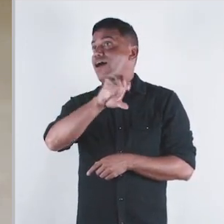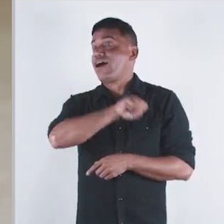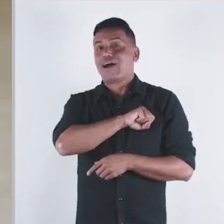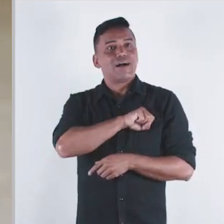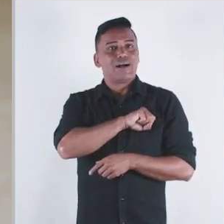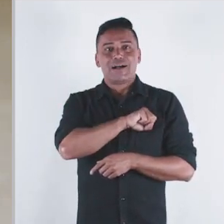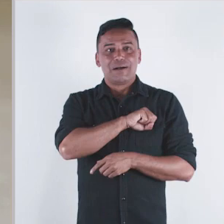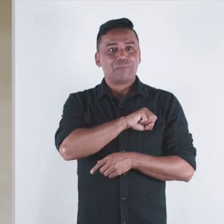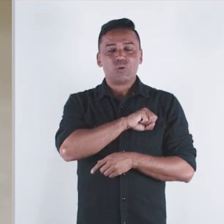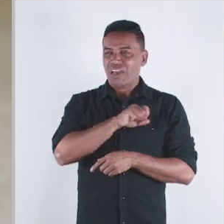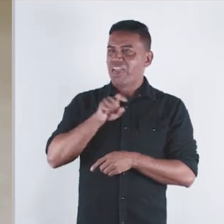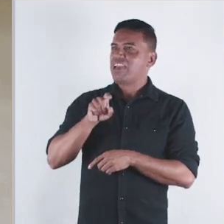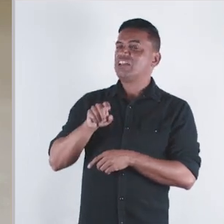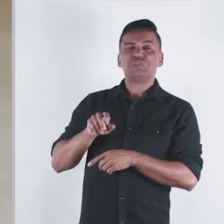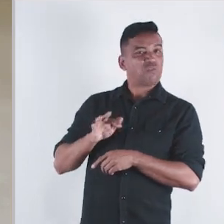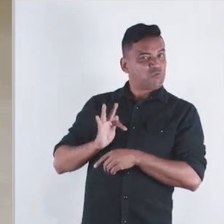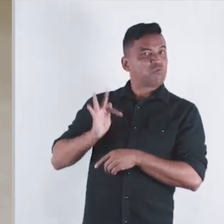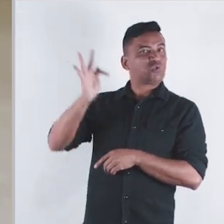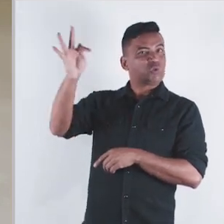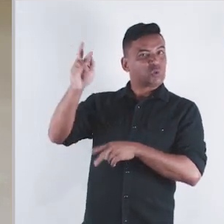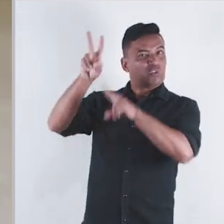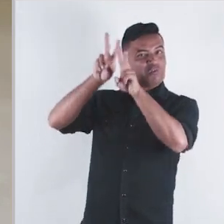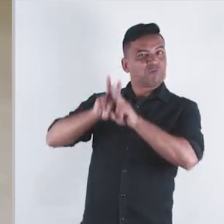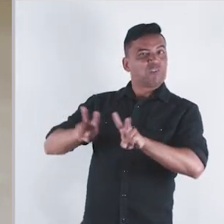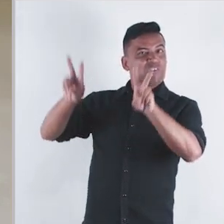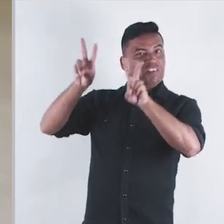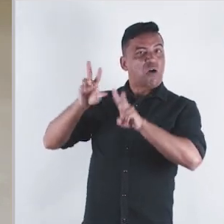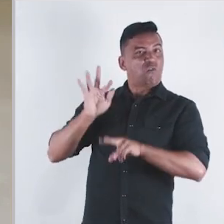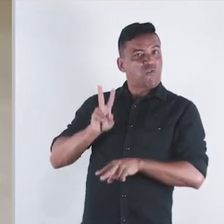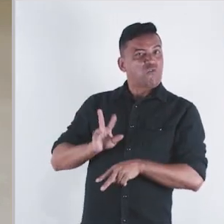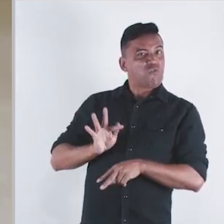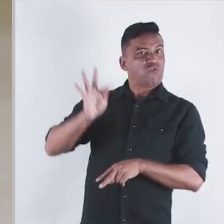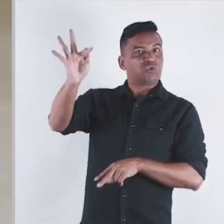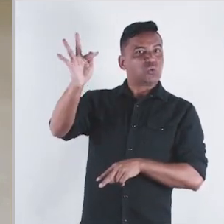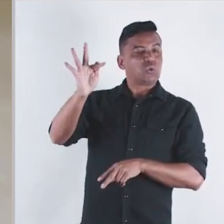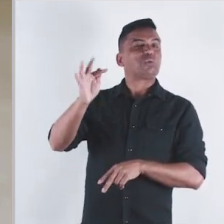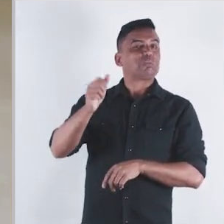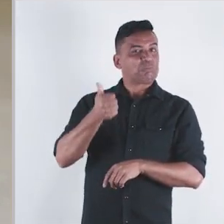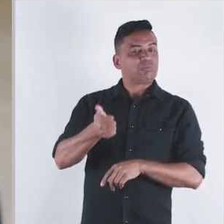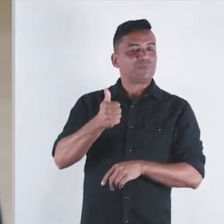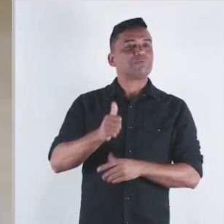né? Visionária, né? Não passa mesmo, né? Não passa mesmo.